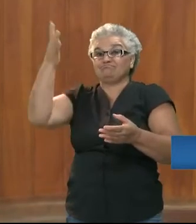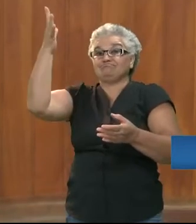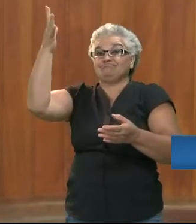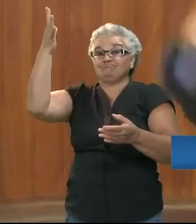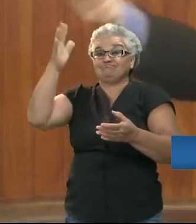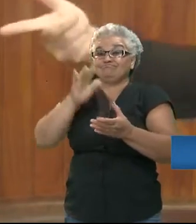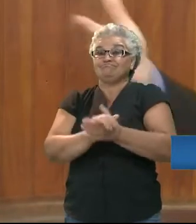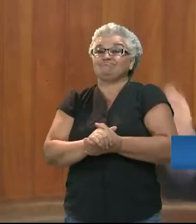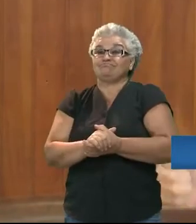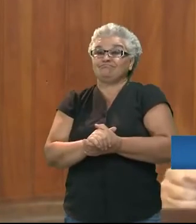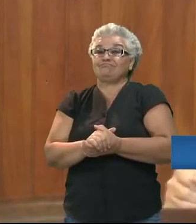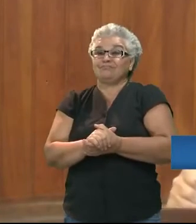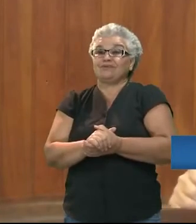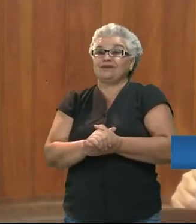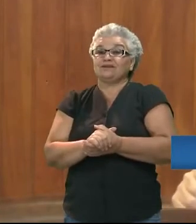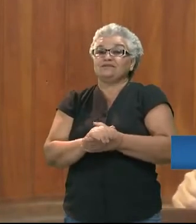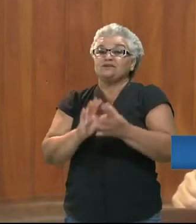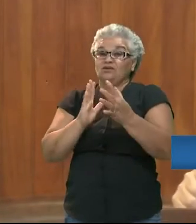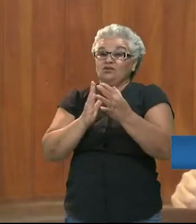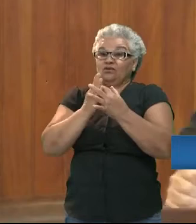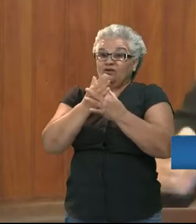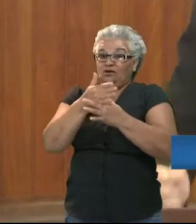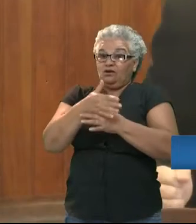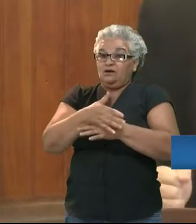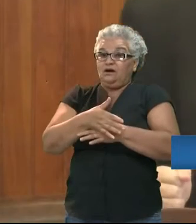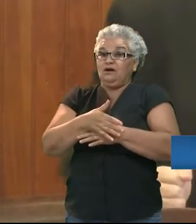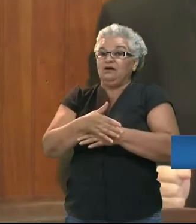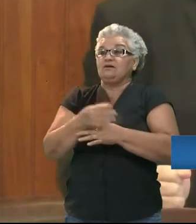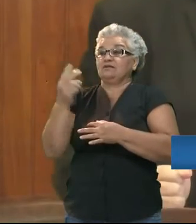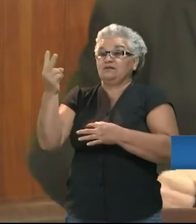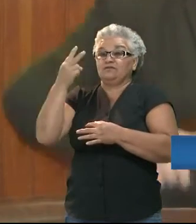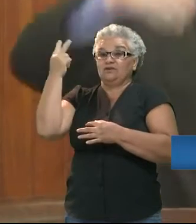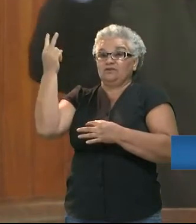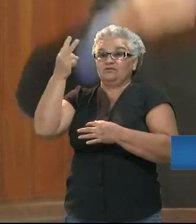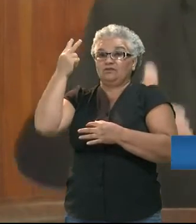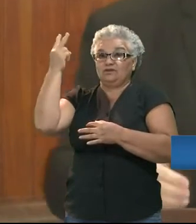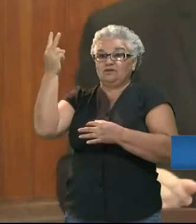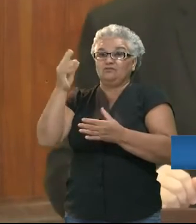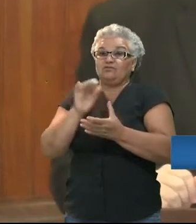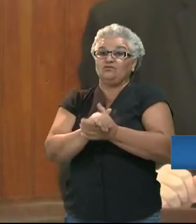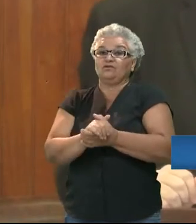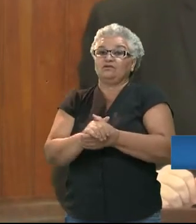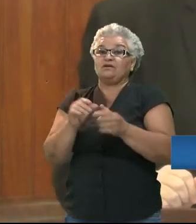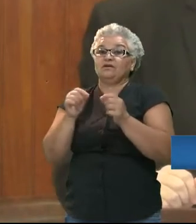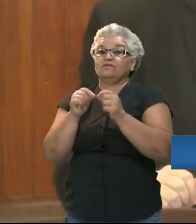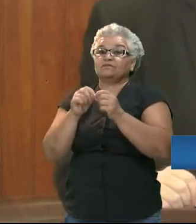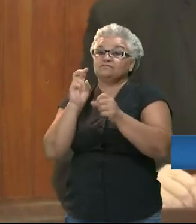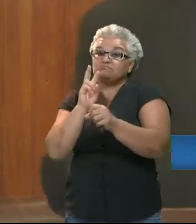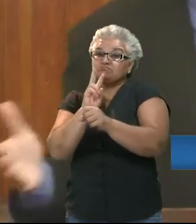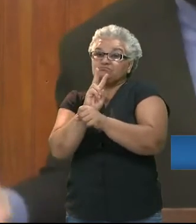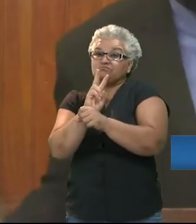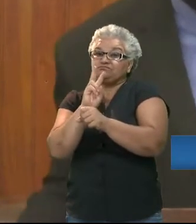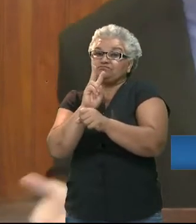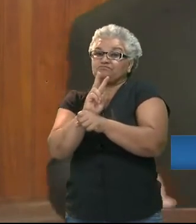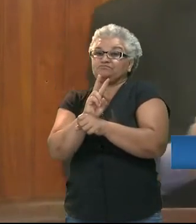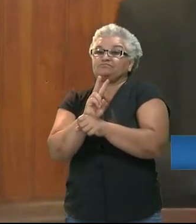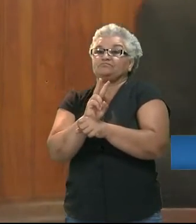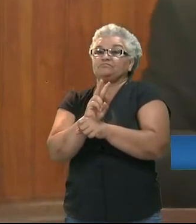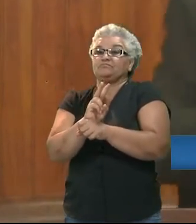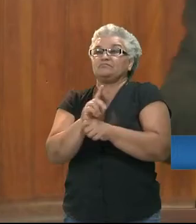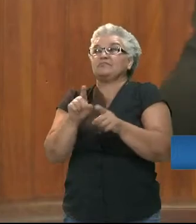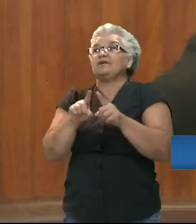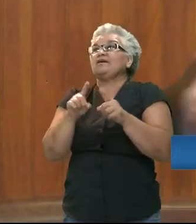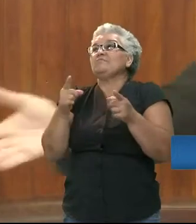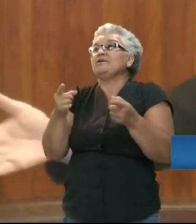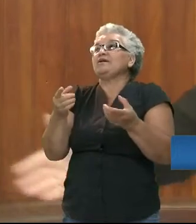dos vereadores que na oportunidade votaram favoravelmente, por unanimidade, criamos uma salvaguarda, criamos uma proteção. Mas alguém diz, mas e